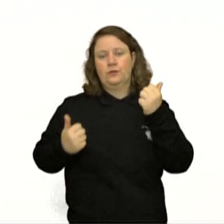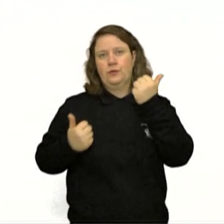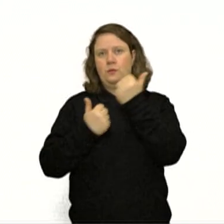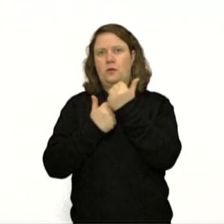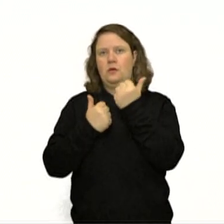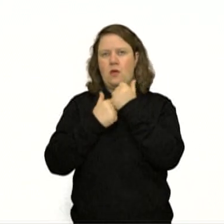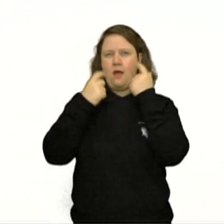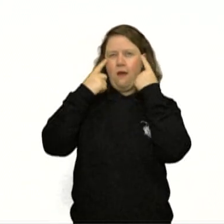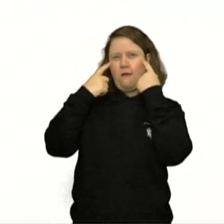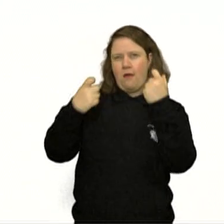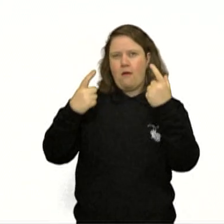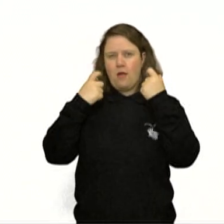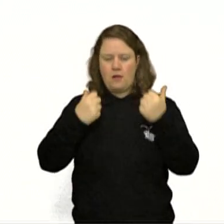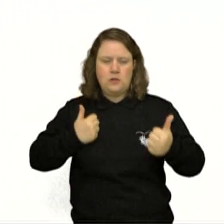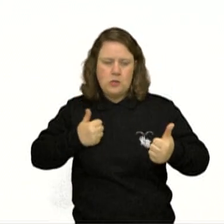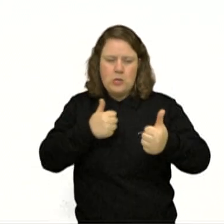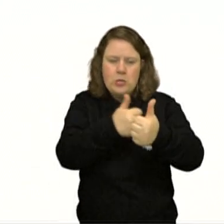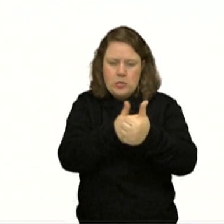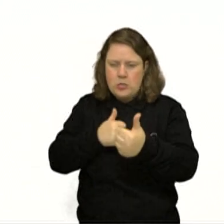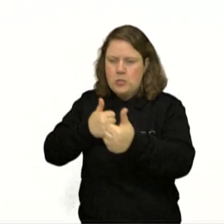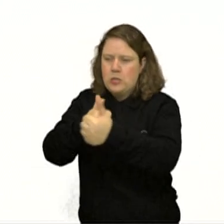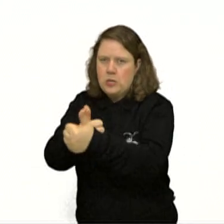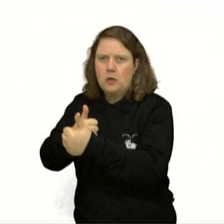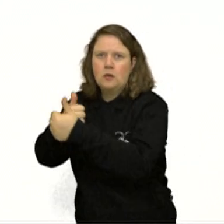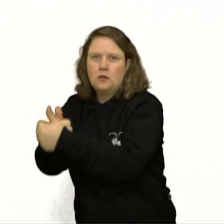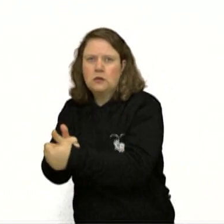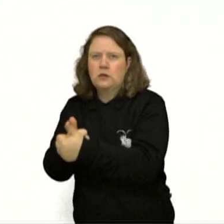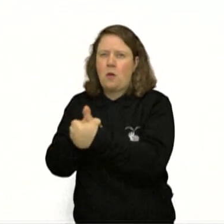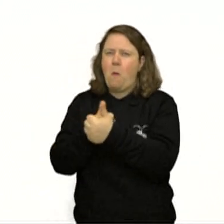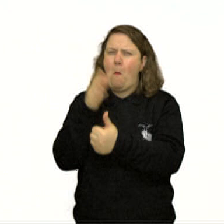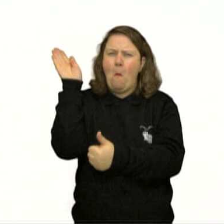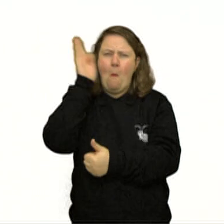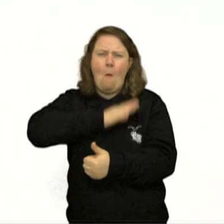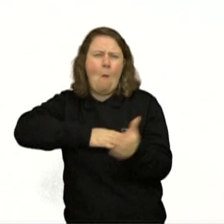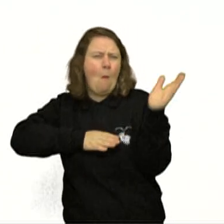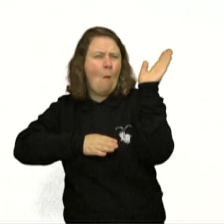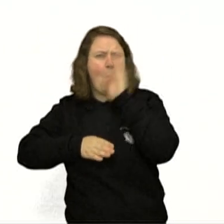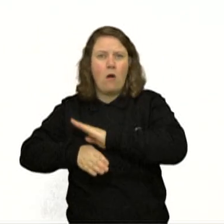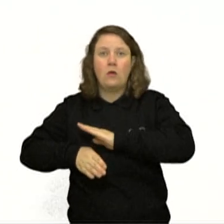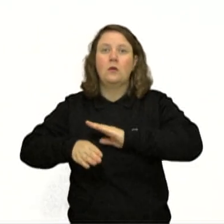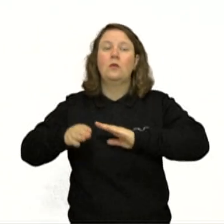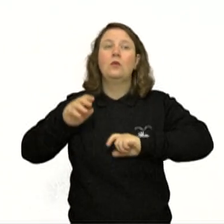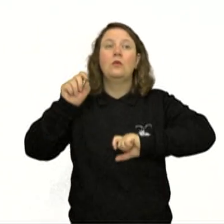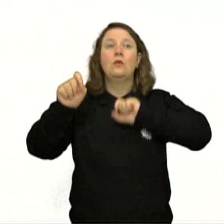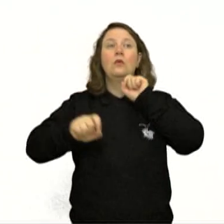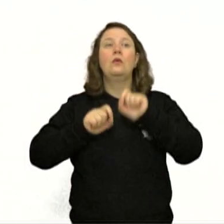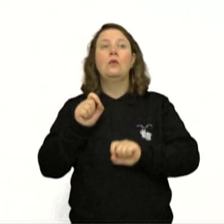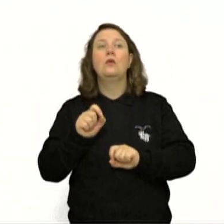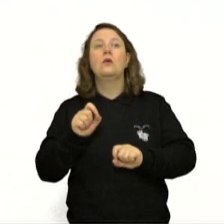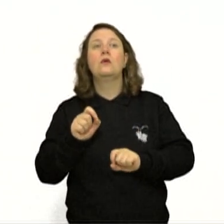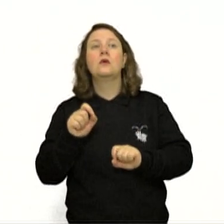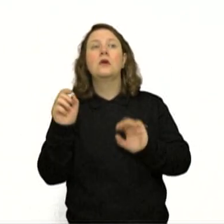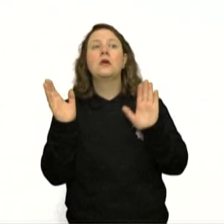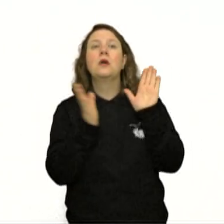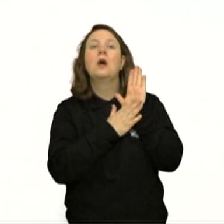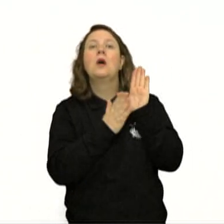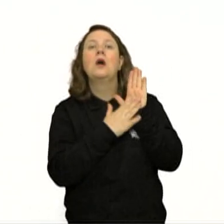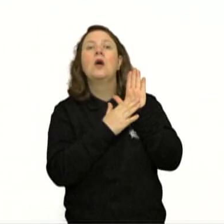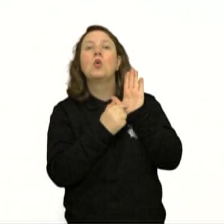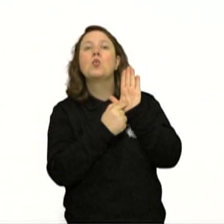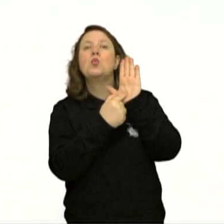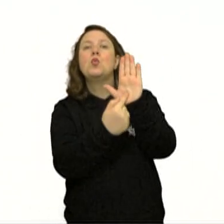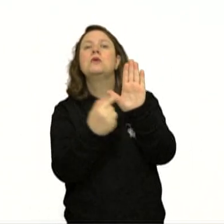administrativa, perseguições em massa e terror. O que Khrushchev pretendia ao denunciar os